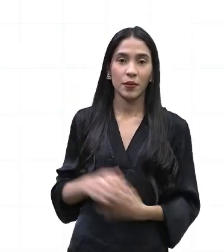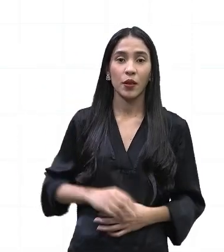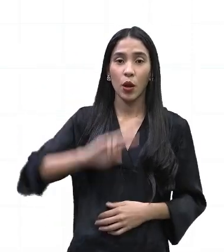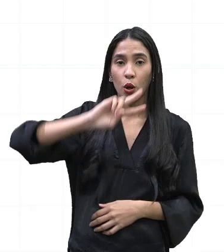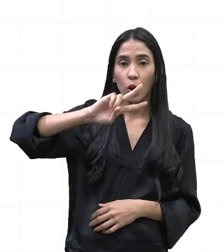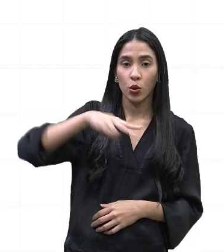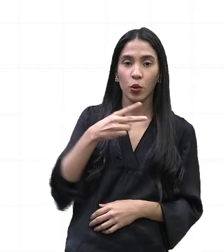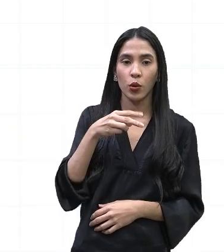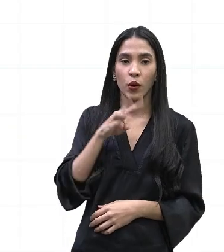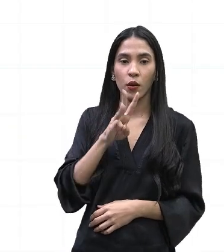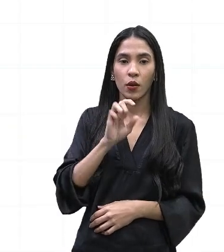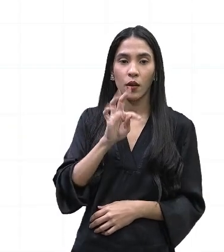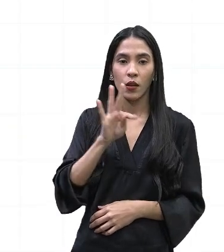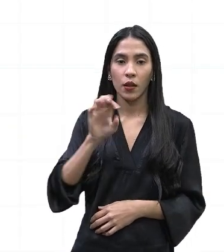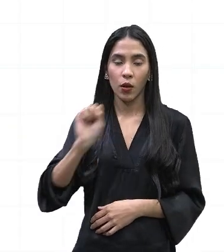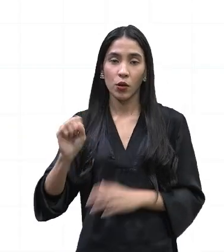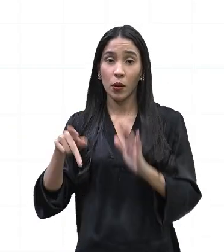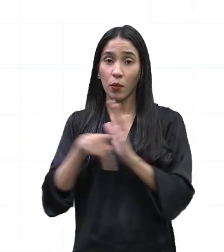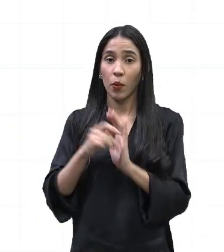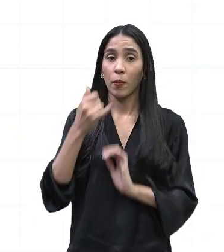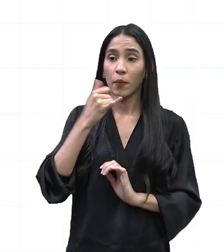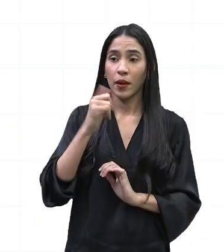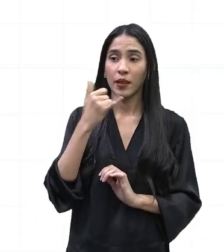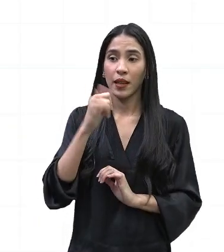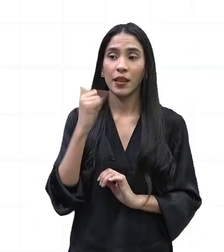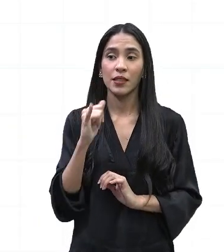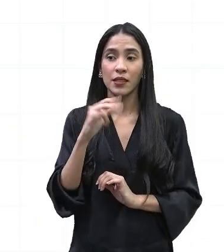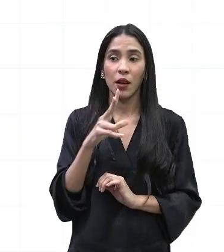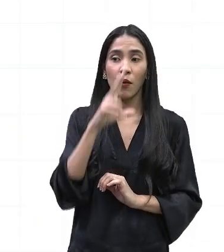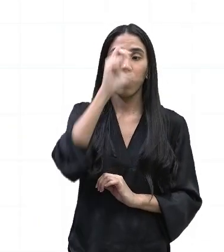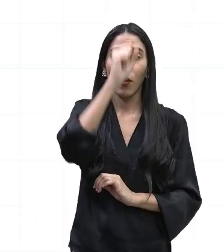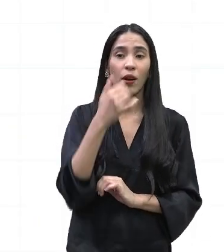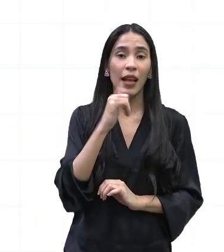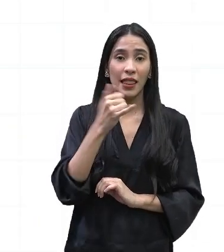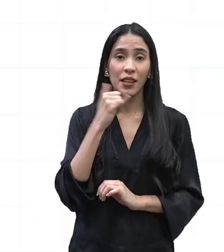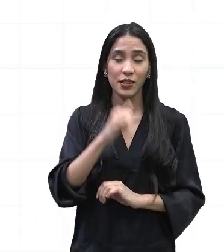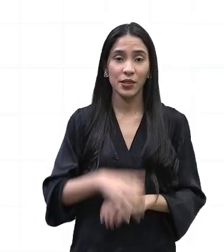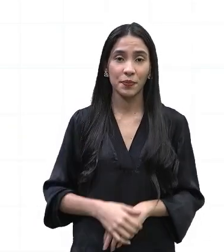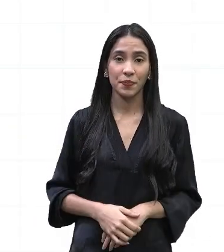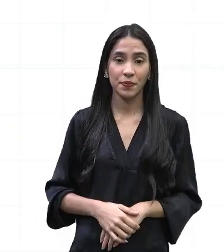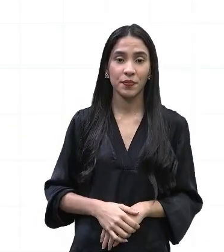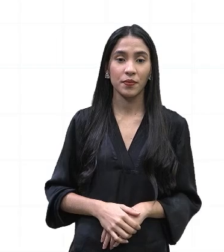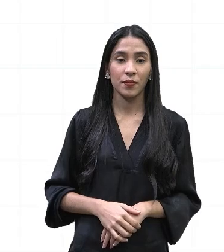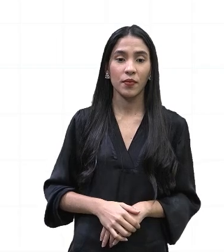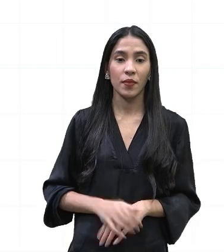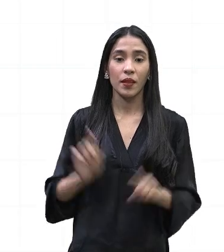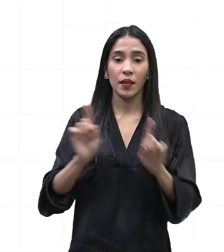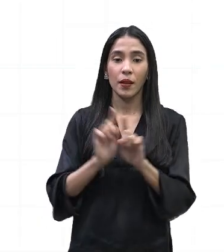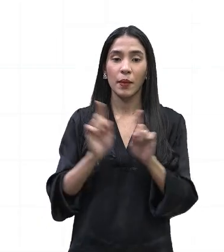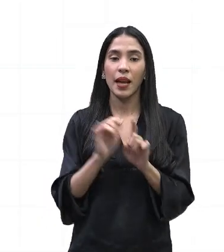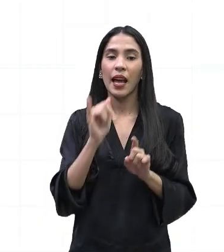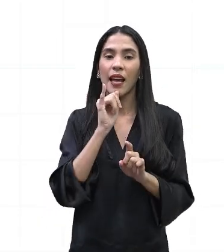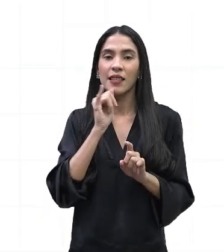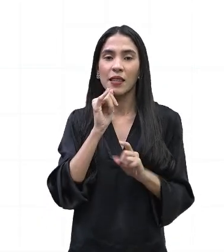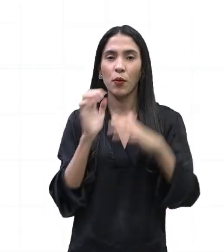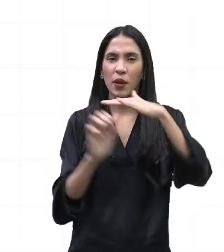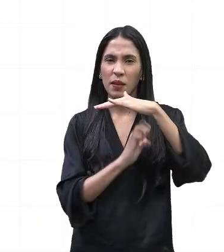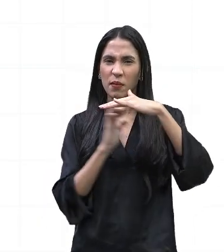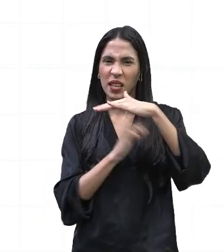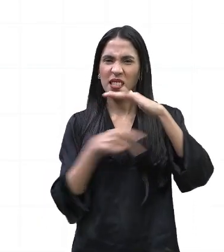2.000 watts, É a quantidade de energia que ele precisa para funcionar. Uma central nuclear, por